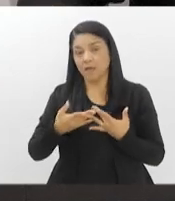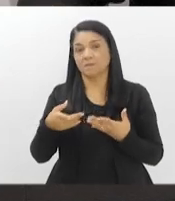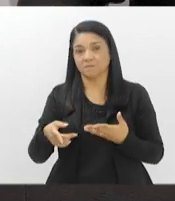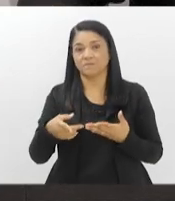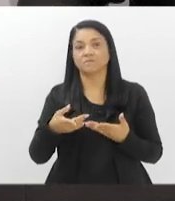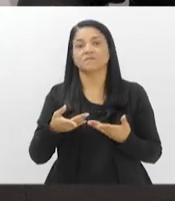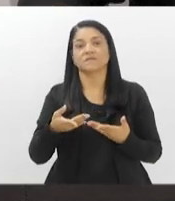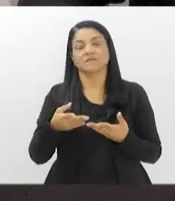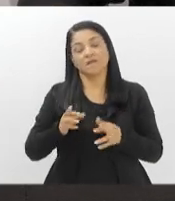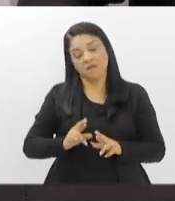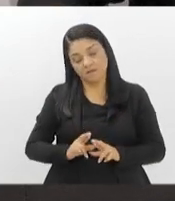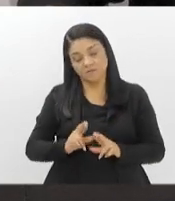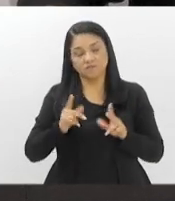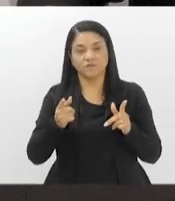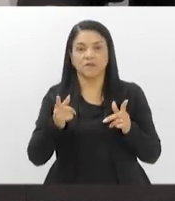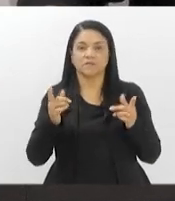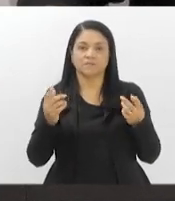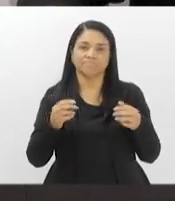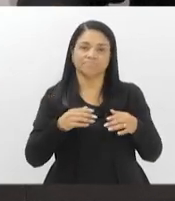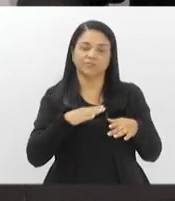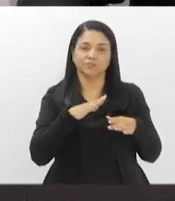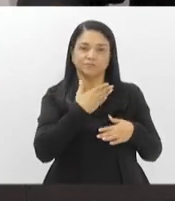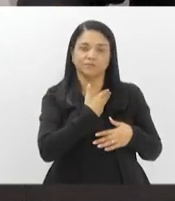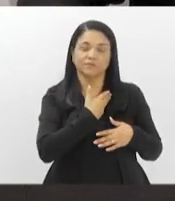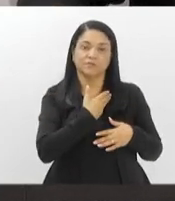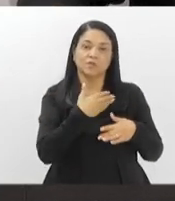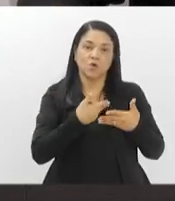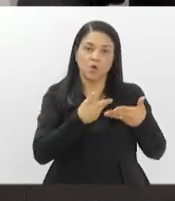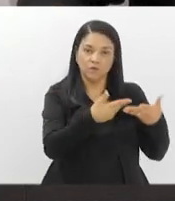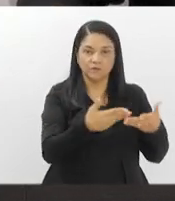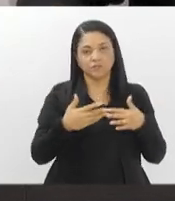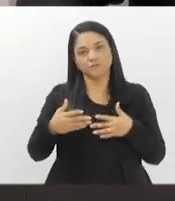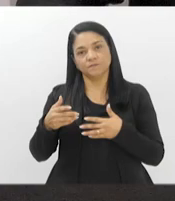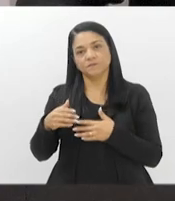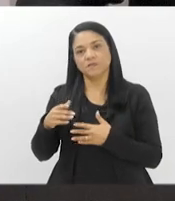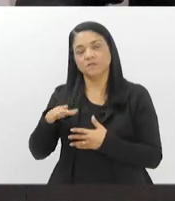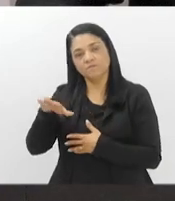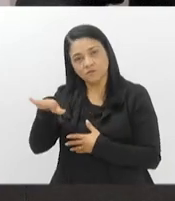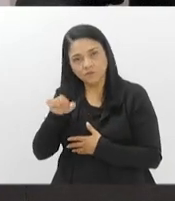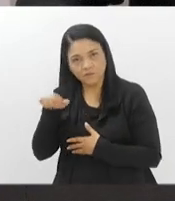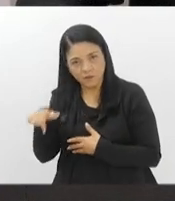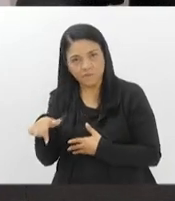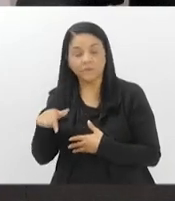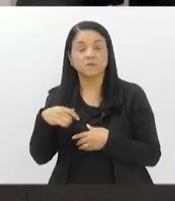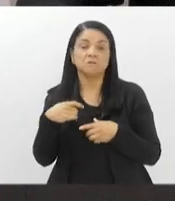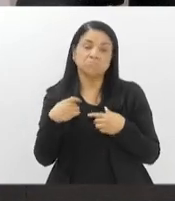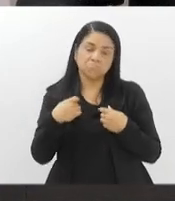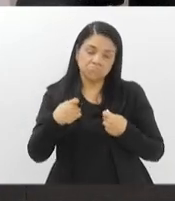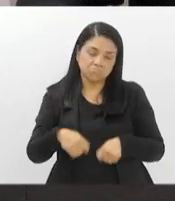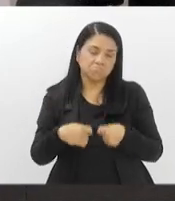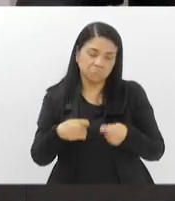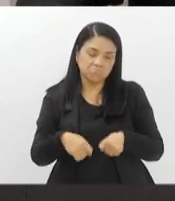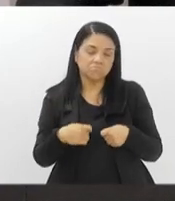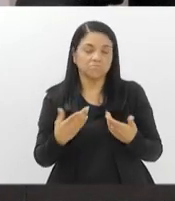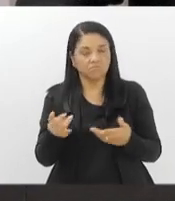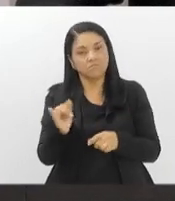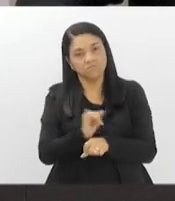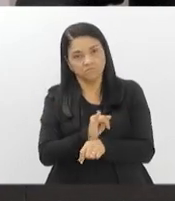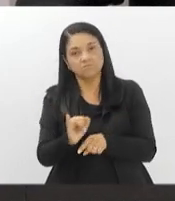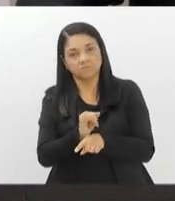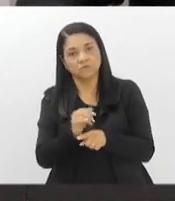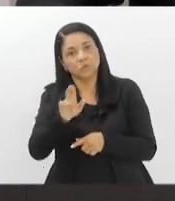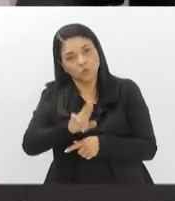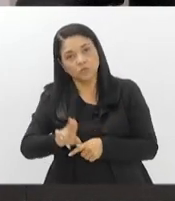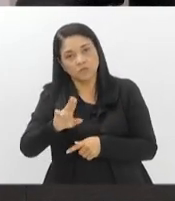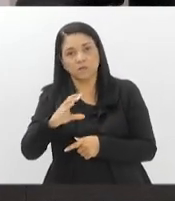diferença é basicamente essa a gente tem de fato a possibilidade de se necessário usar os os artifícios que que a